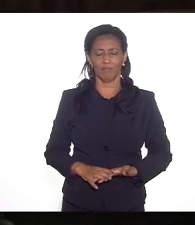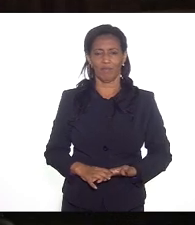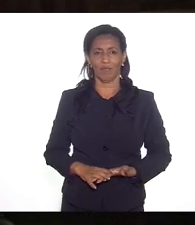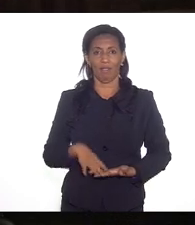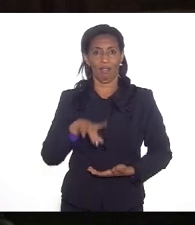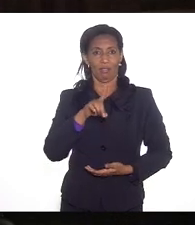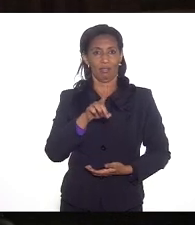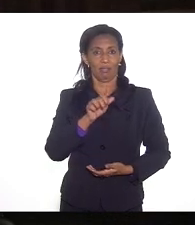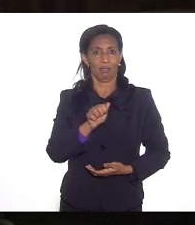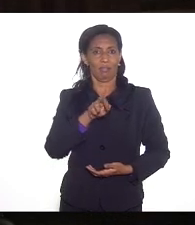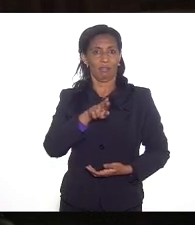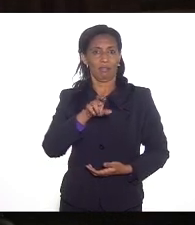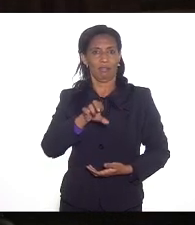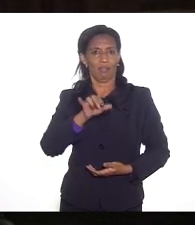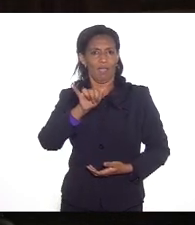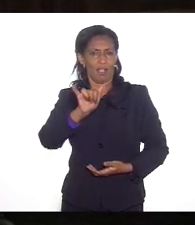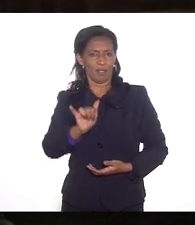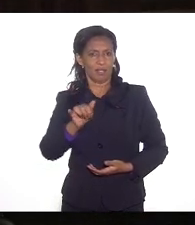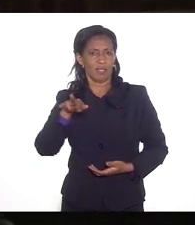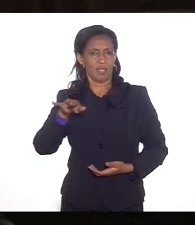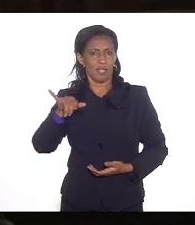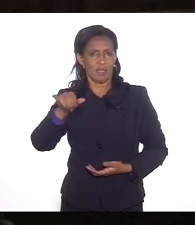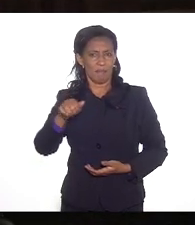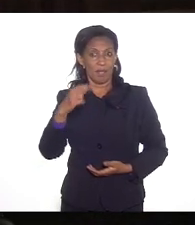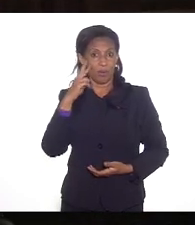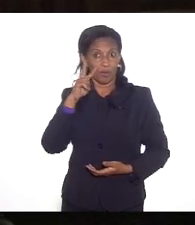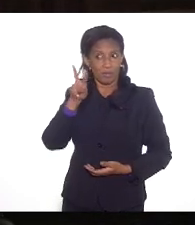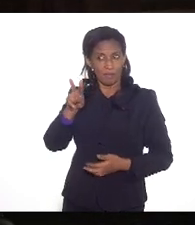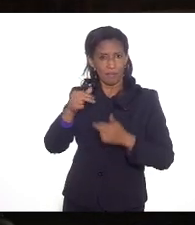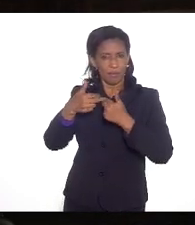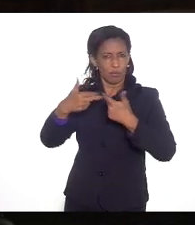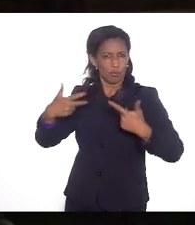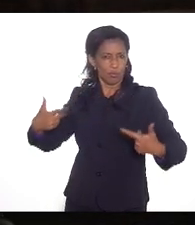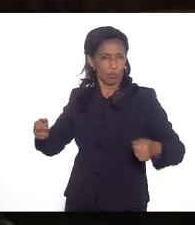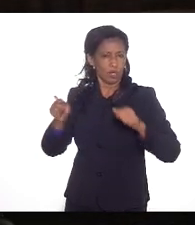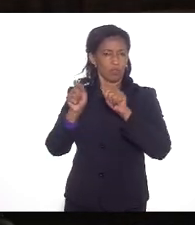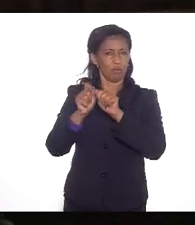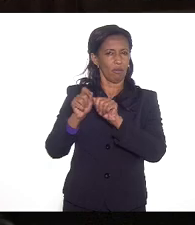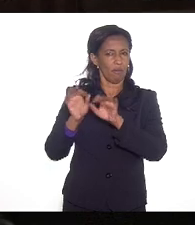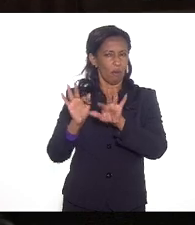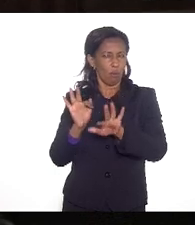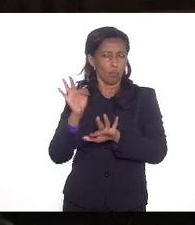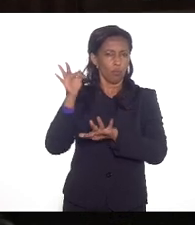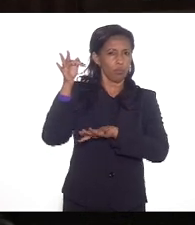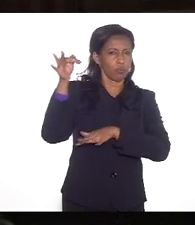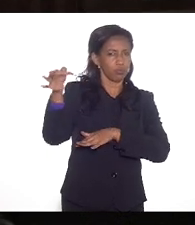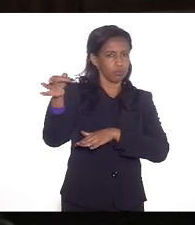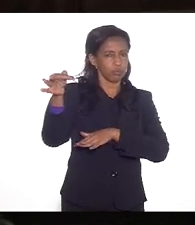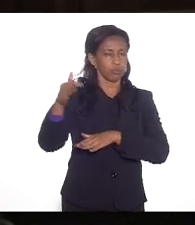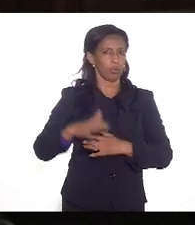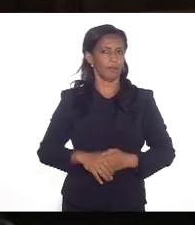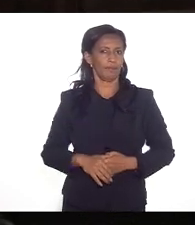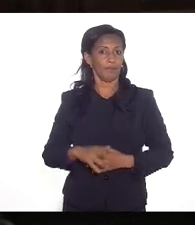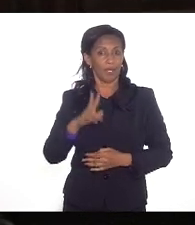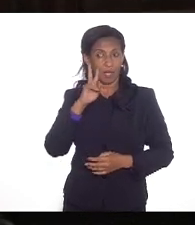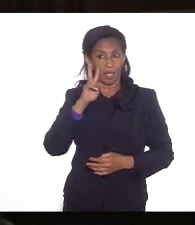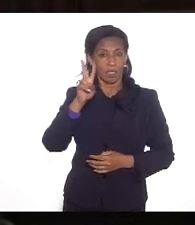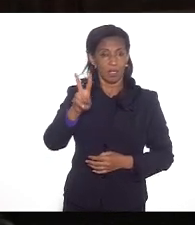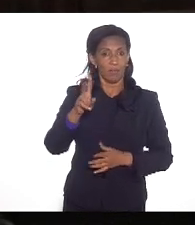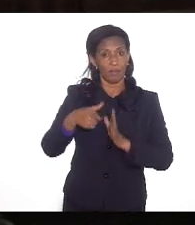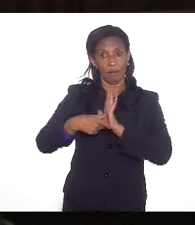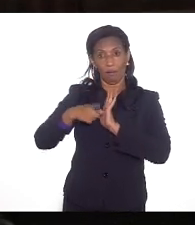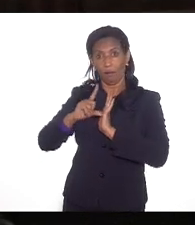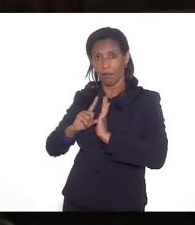primeiro que antevê as coisas que projetava o futuro que enxergava